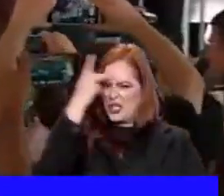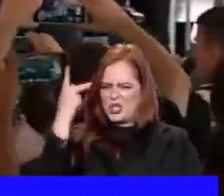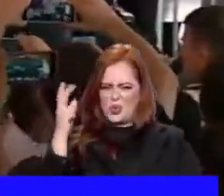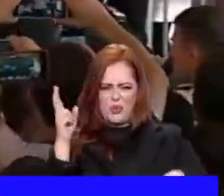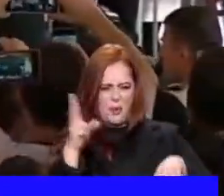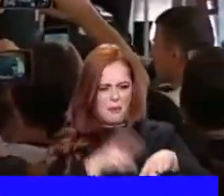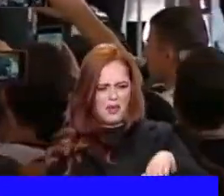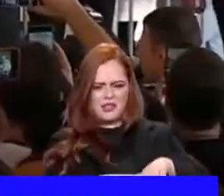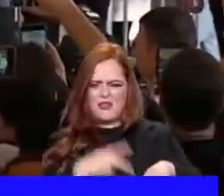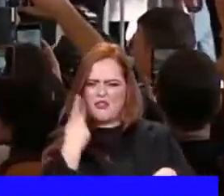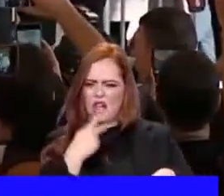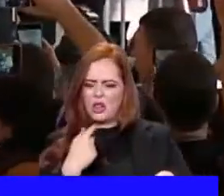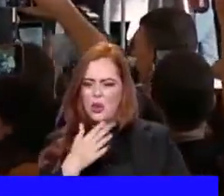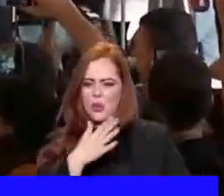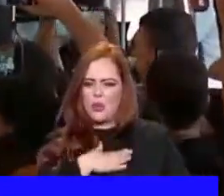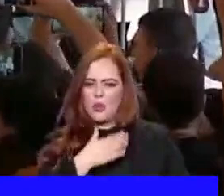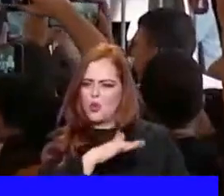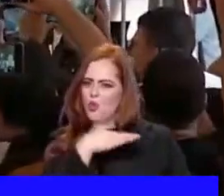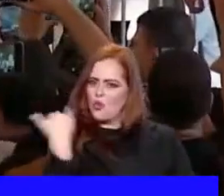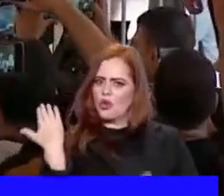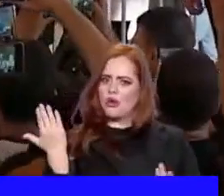matar.